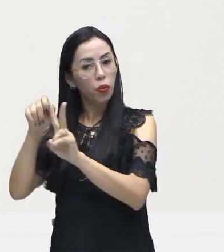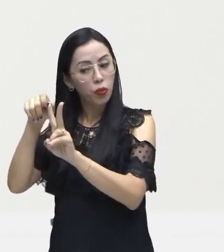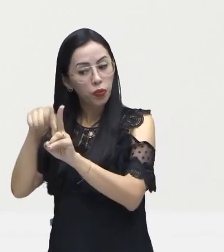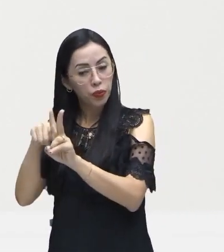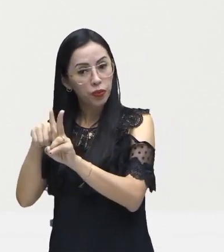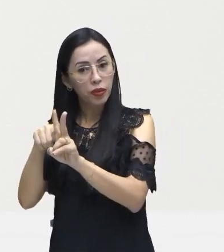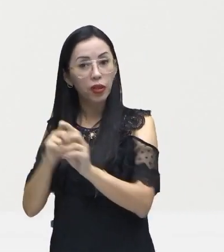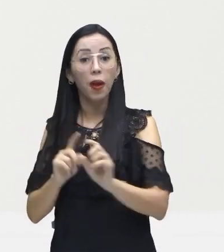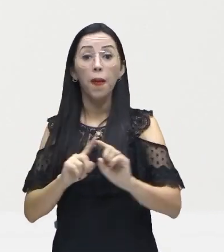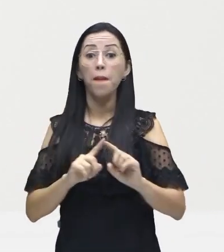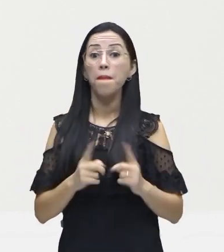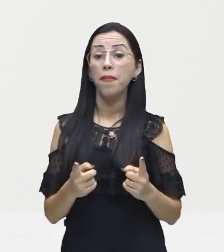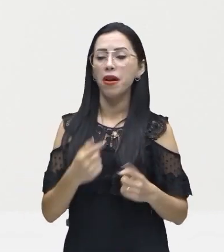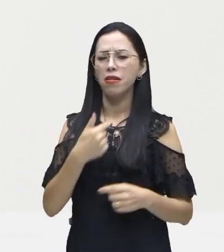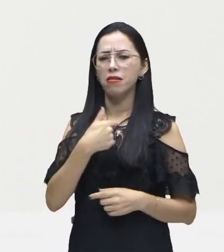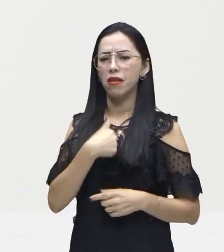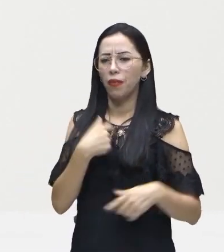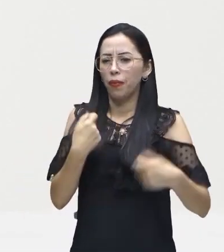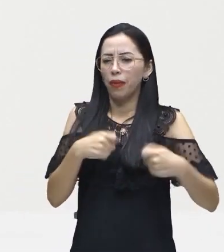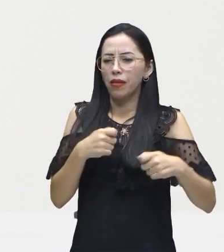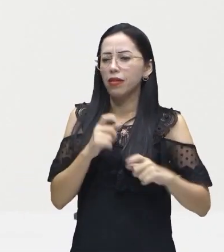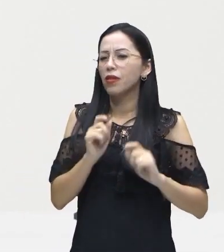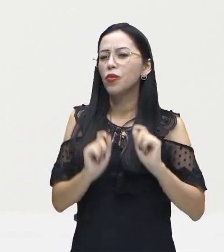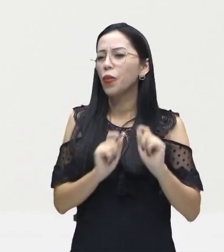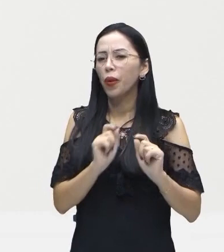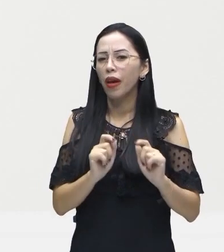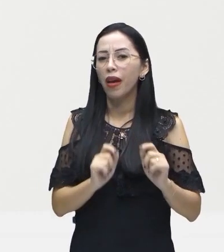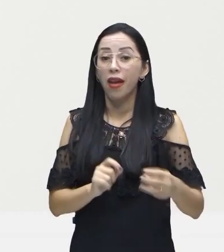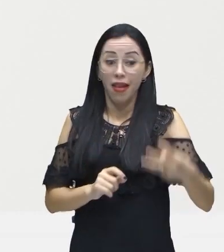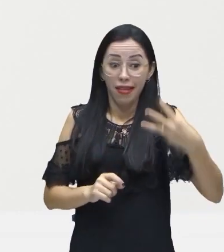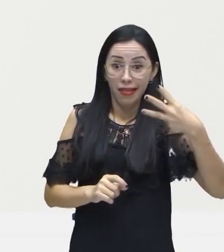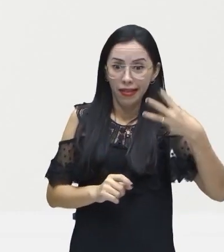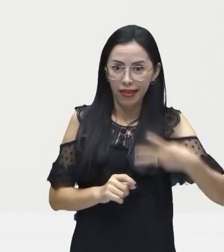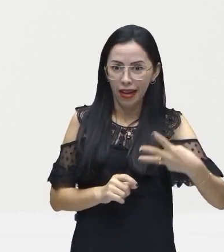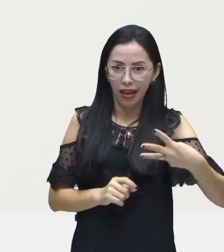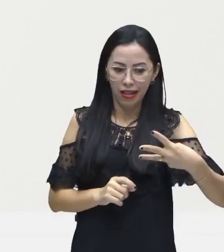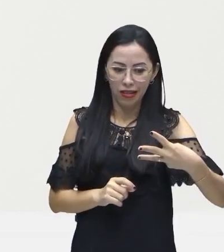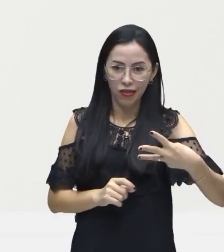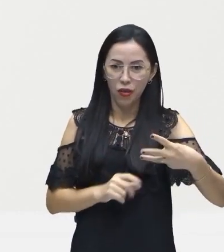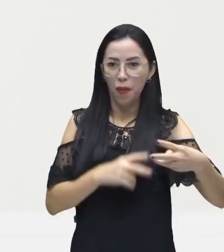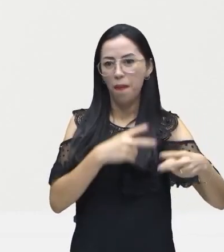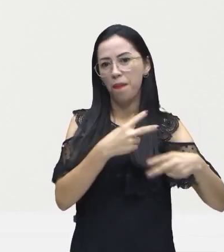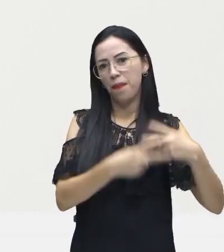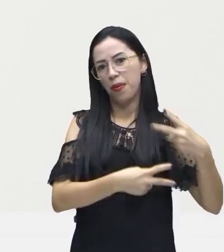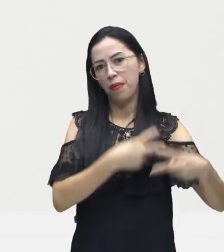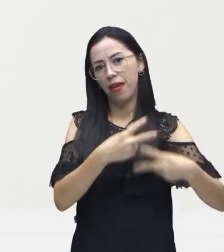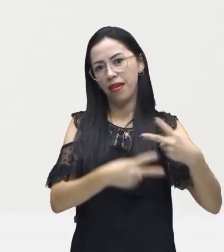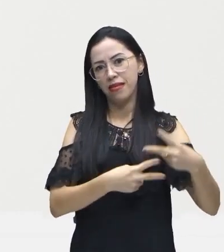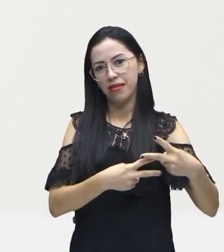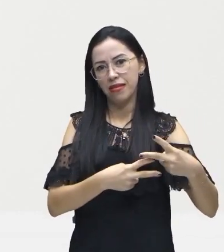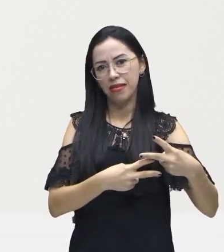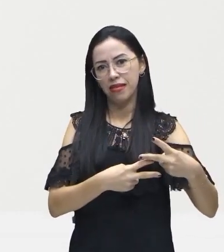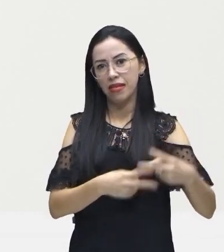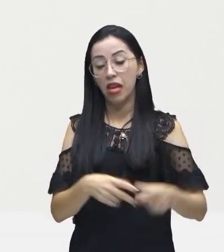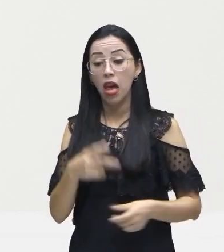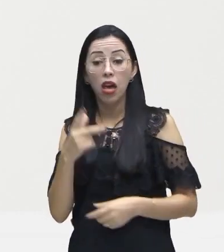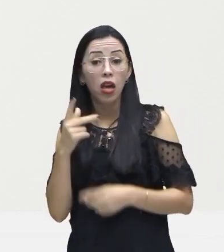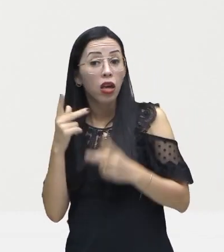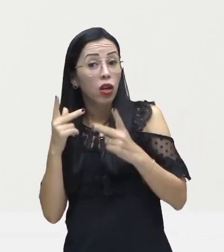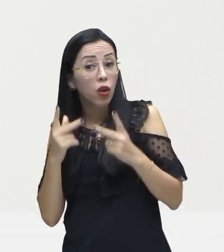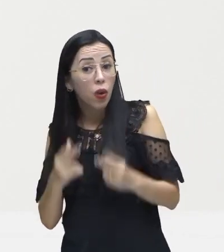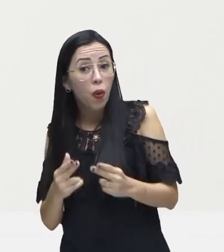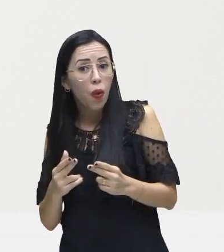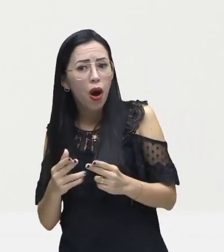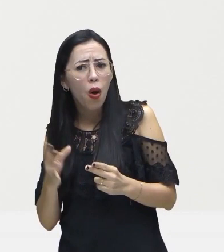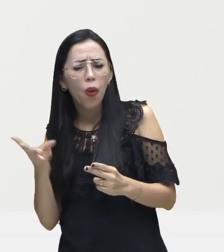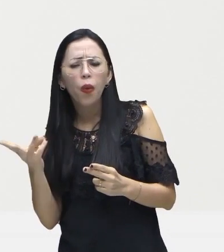converter quanto? 3 bimestres. 3 bimestres, olha aqui, ó, 3. Então, para eu fazer, a conta é bem simples. É só eu